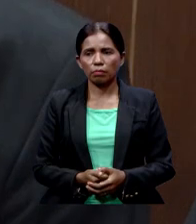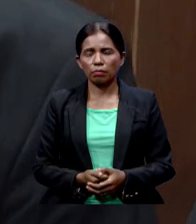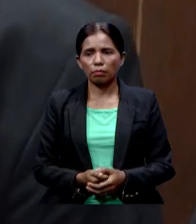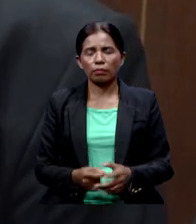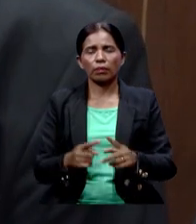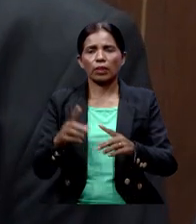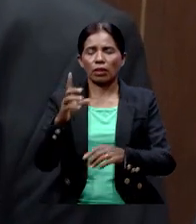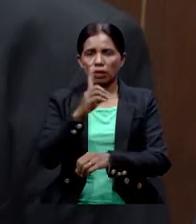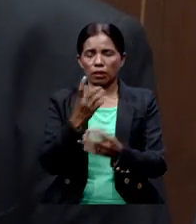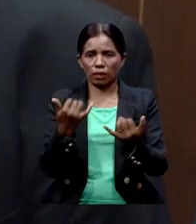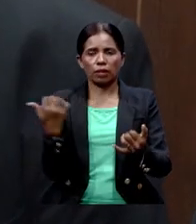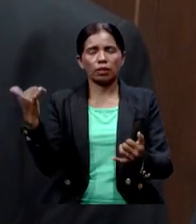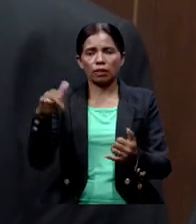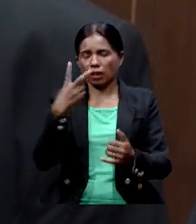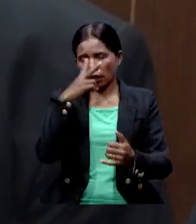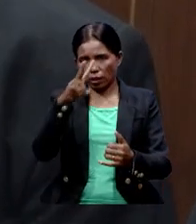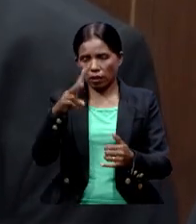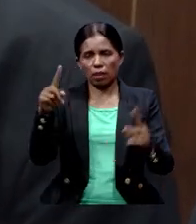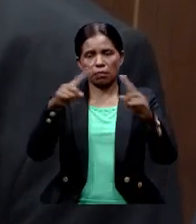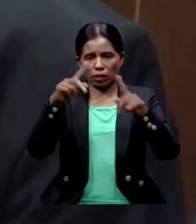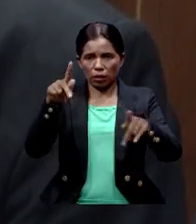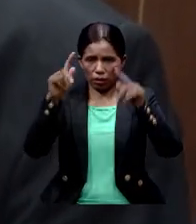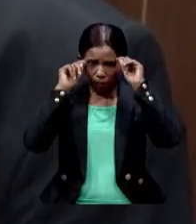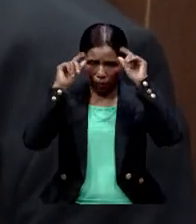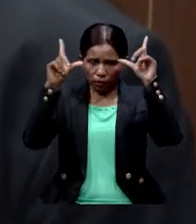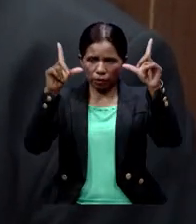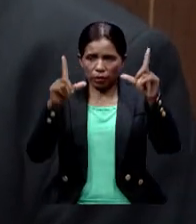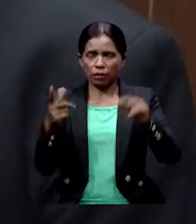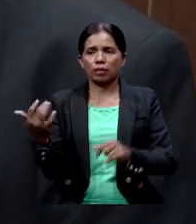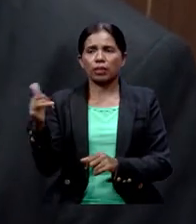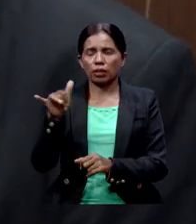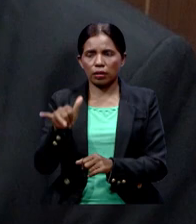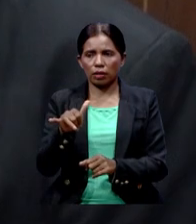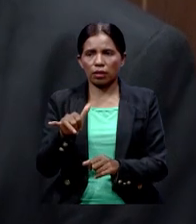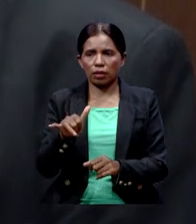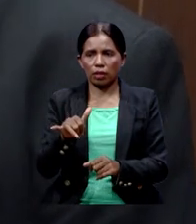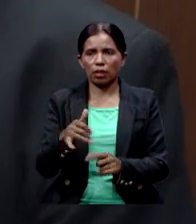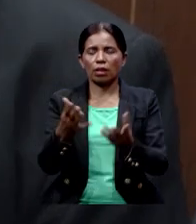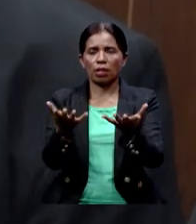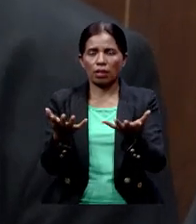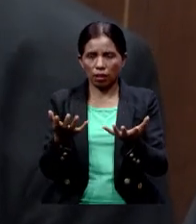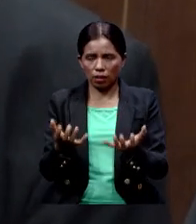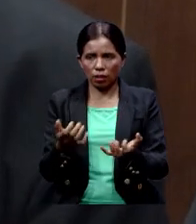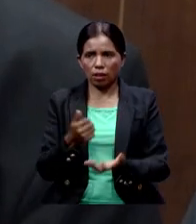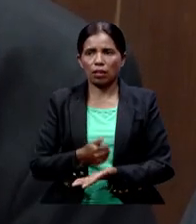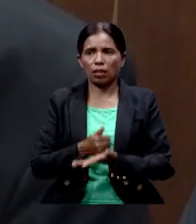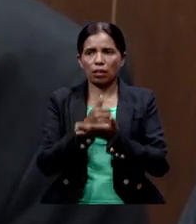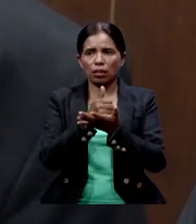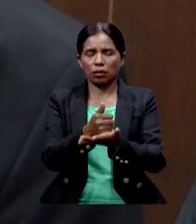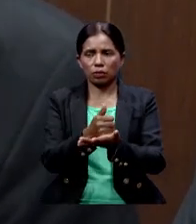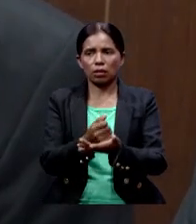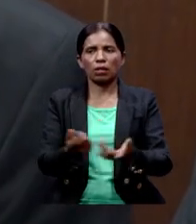Neduni sira hareva Timor. Sira hakara ajuda